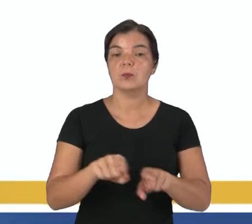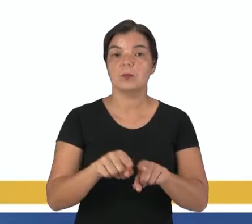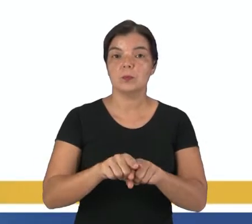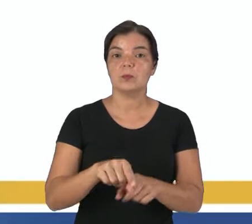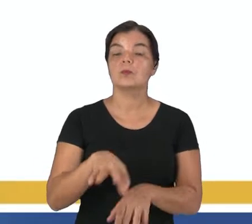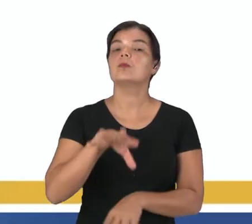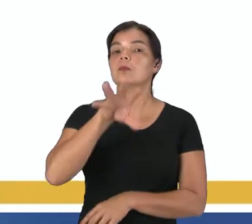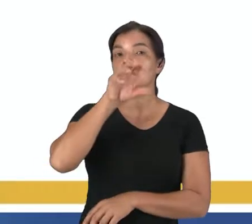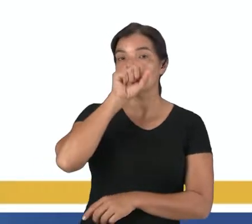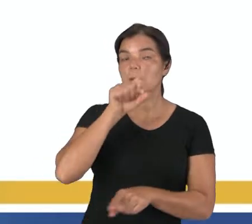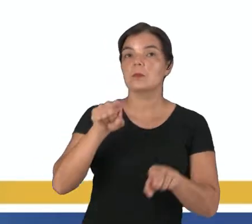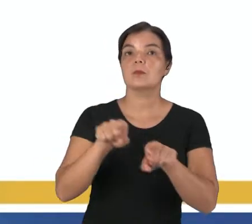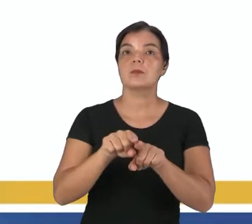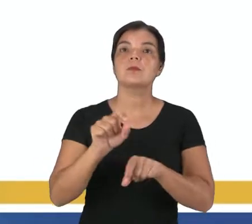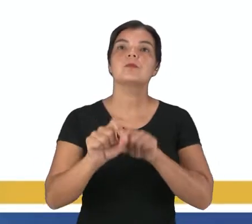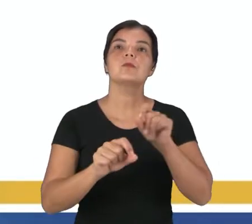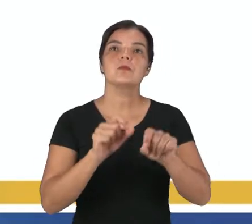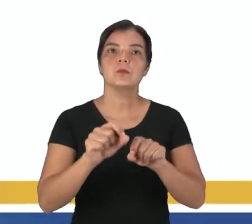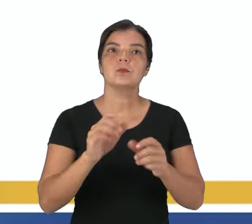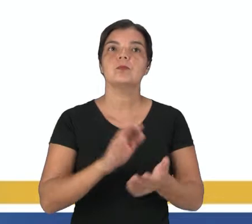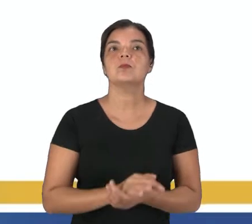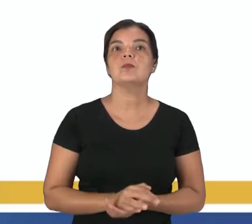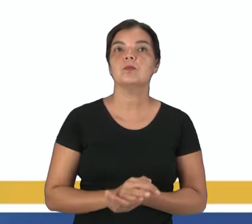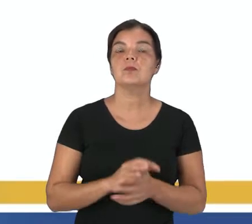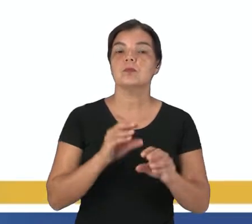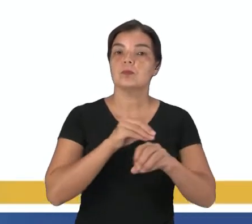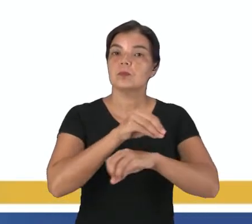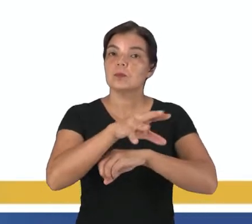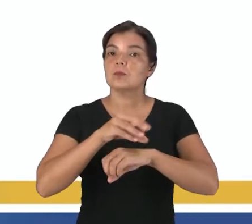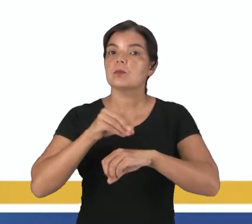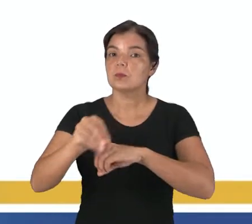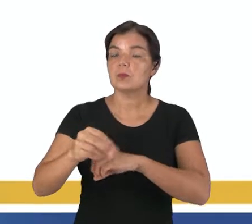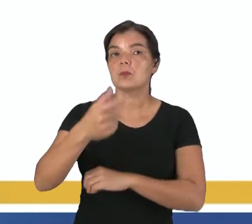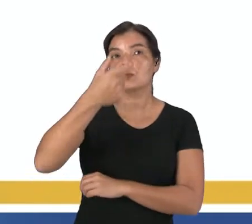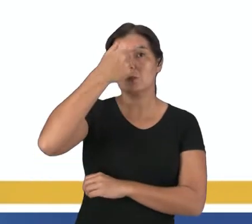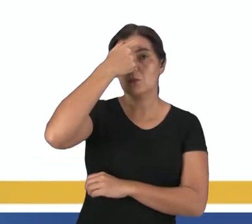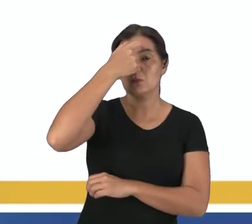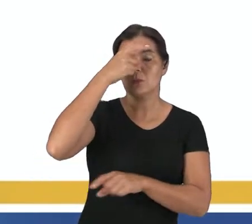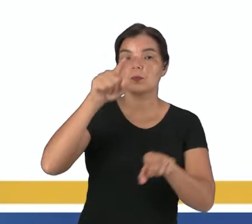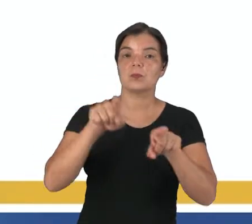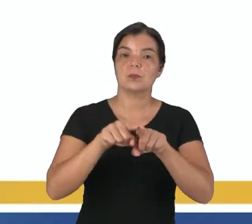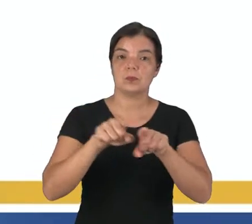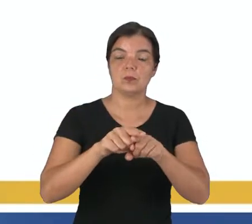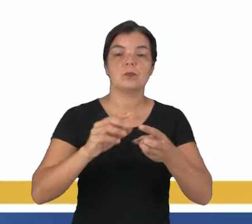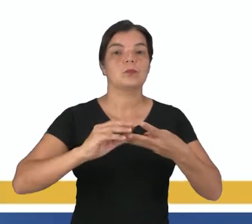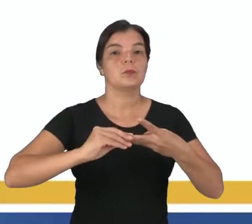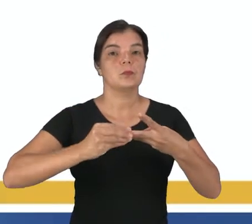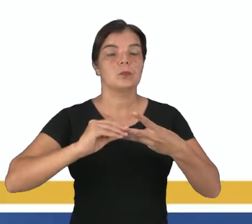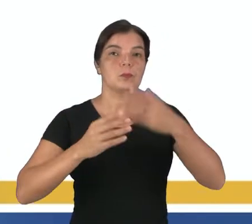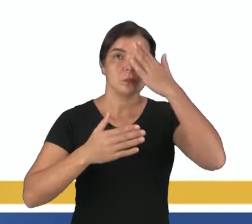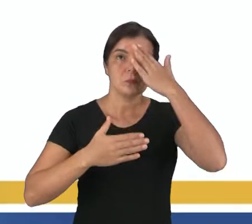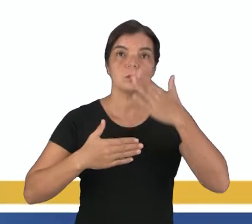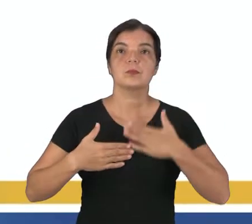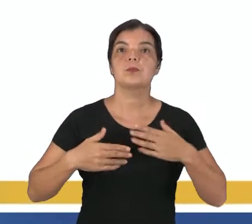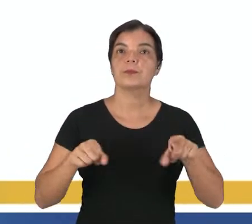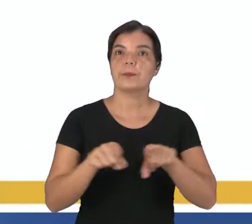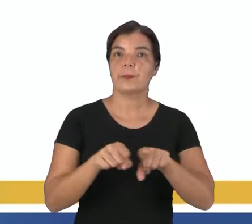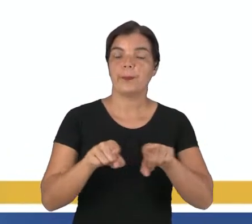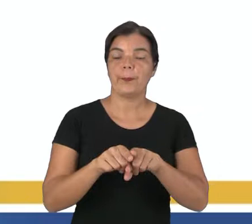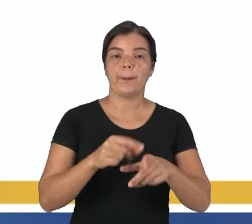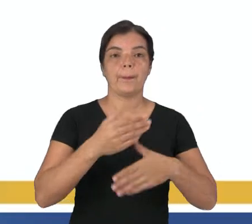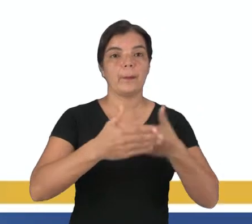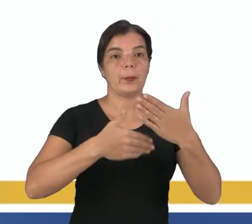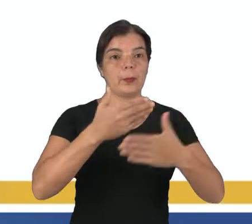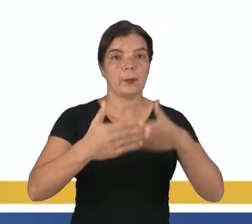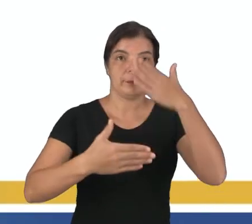gás oxigênio e esses hormônios, eles são distribuídos pelo organismo e vão para as células do corpo. Enquanto vai